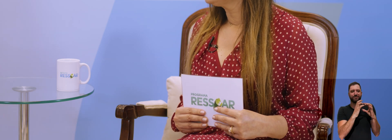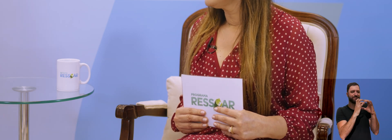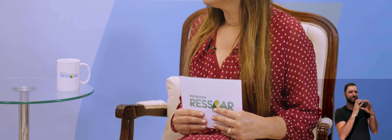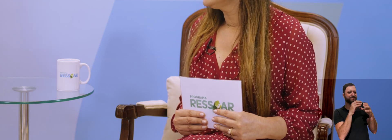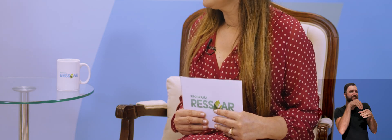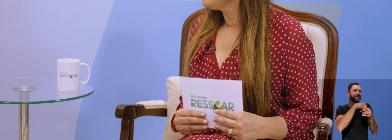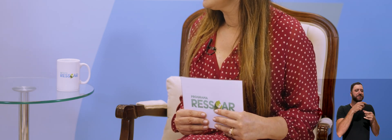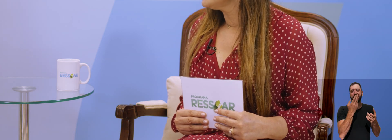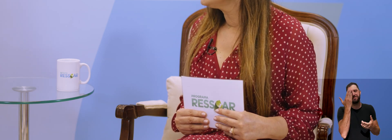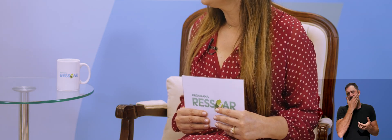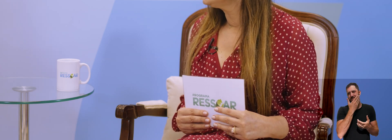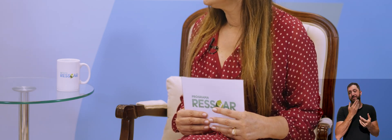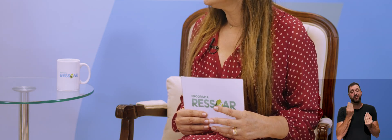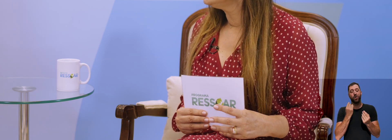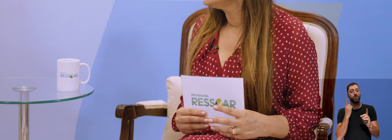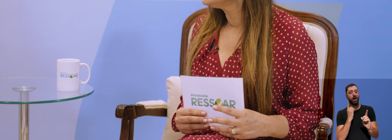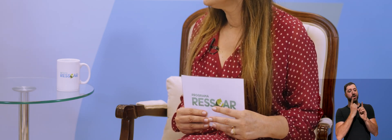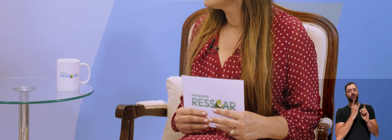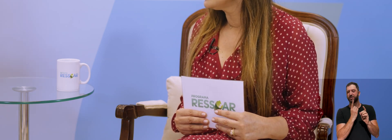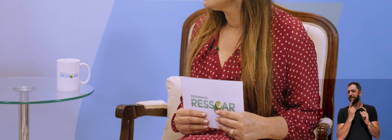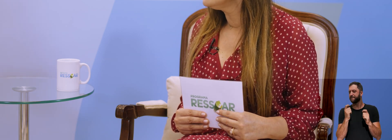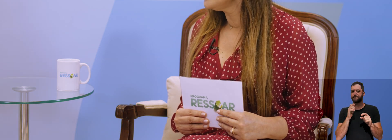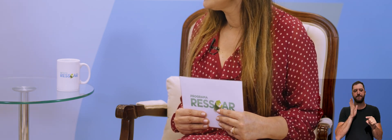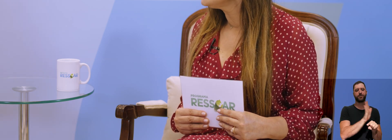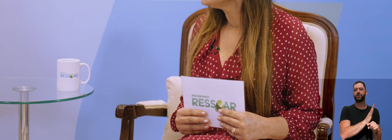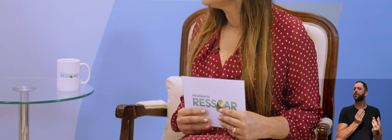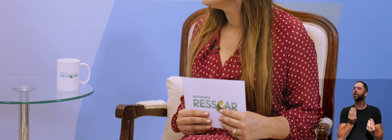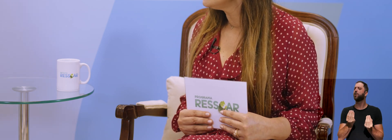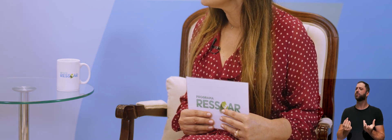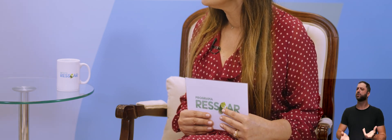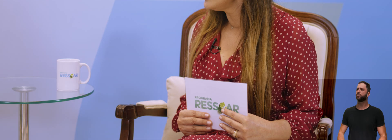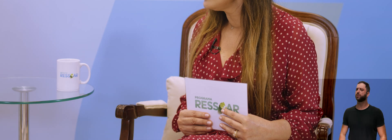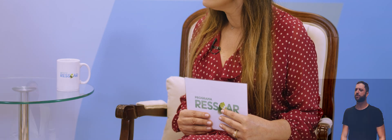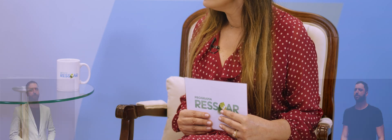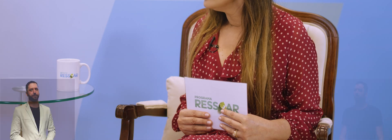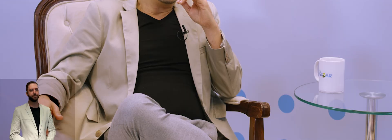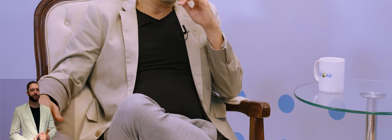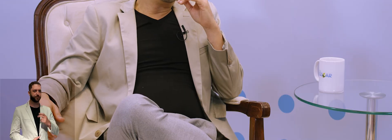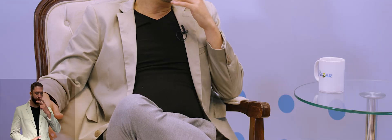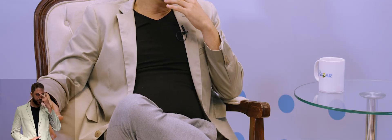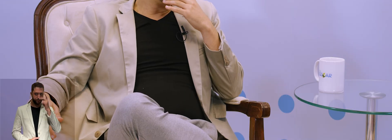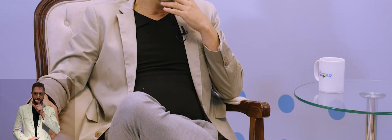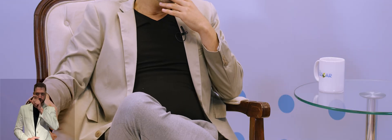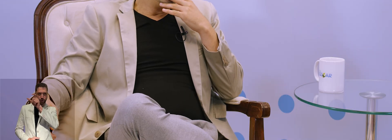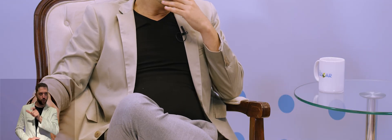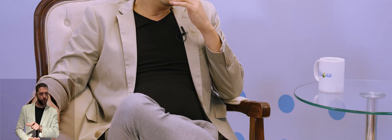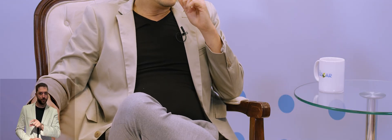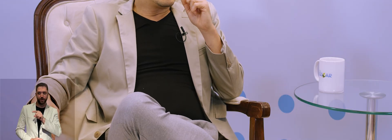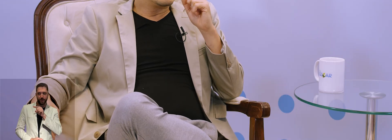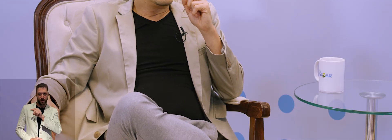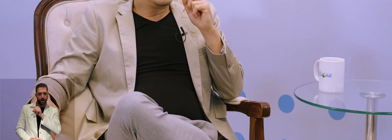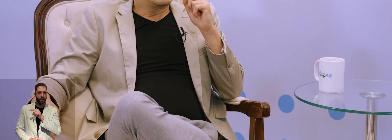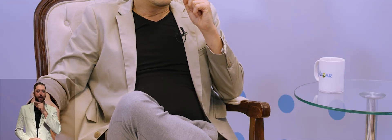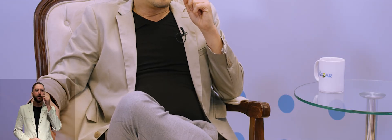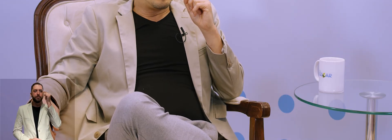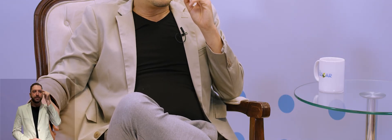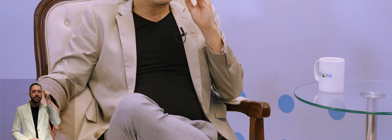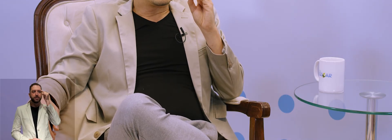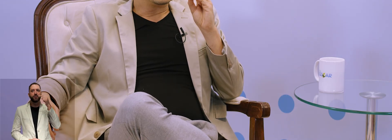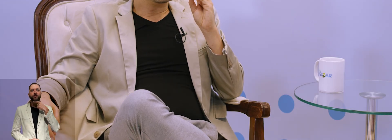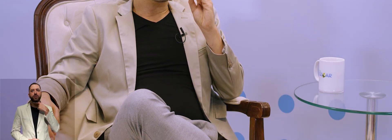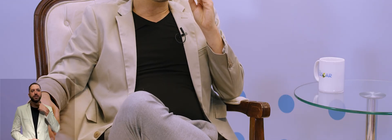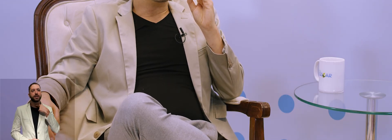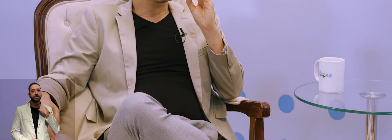mental, né? Como é que a gente poderia identificar, até para a gente poder ajudar uma pessoa que, mesmo que ela não esteja com